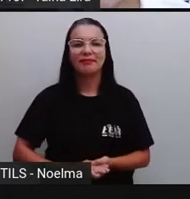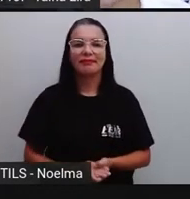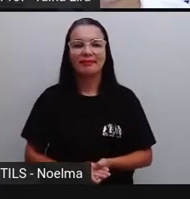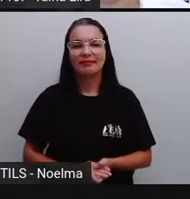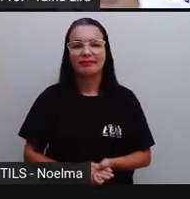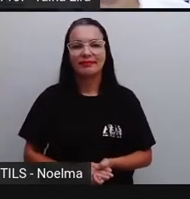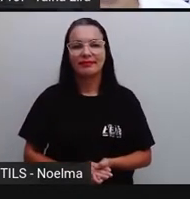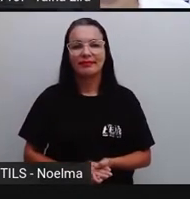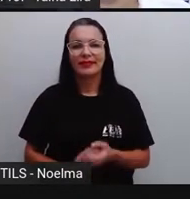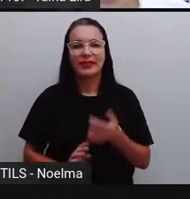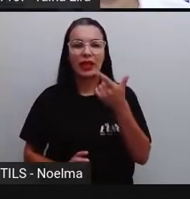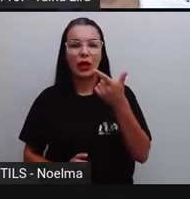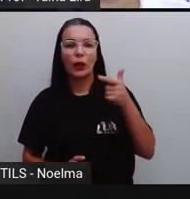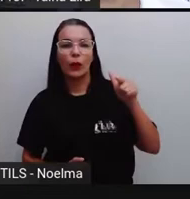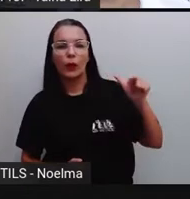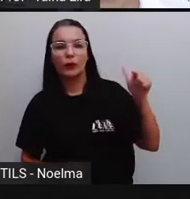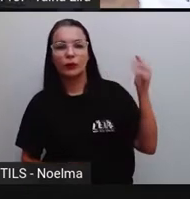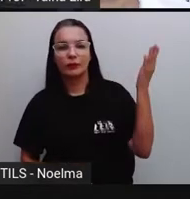Olha lá.